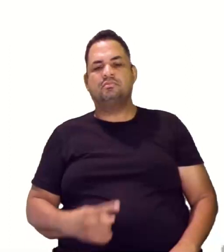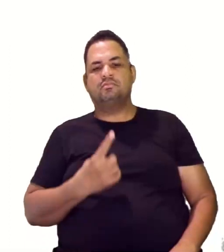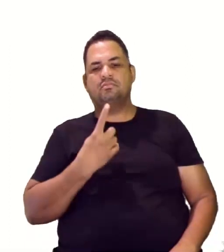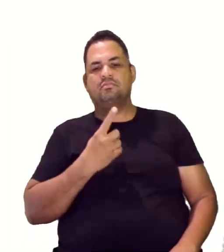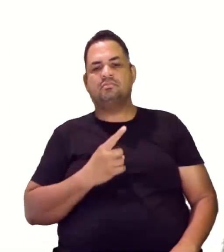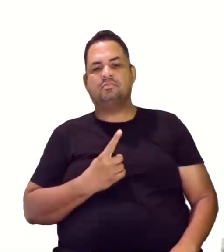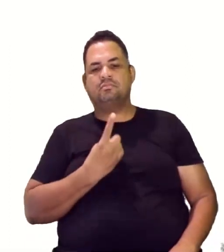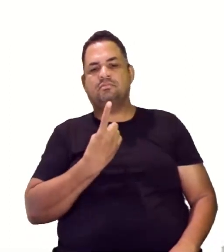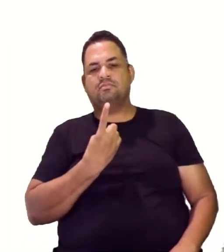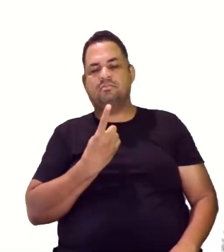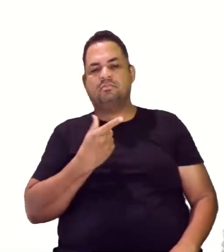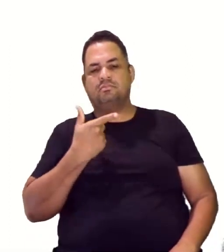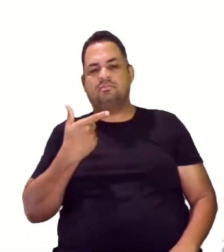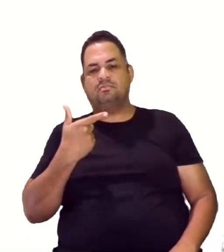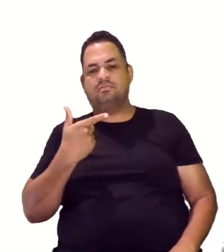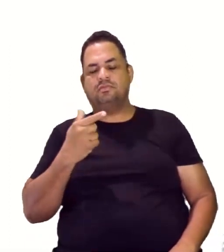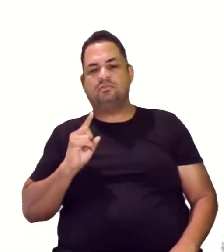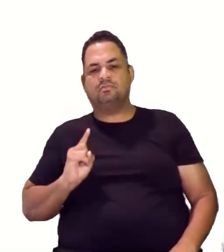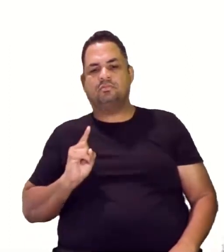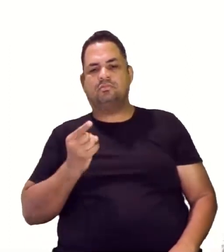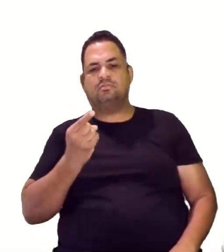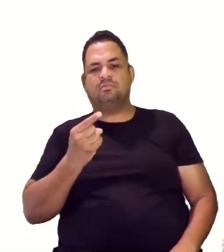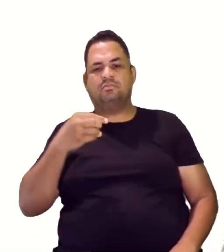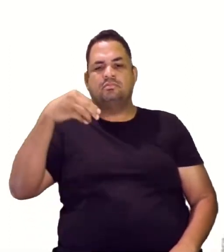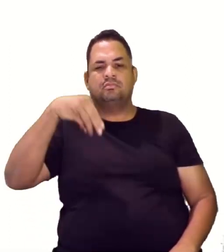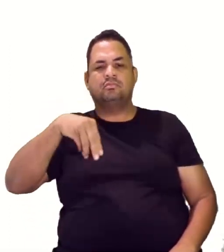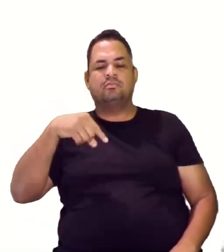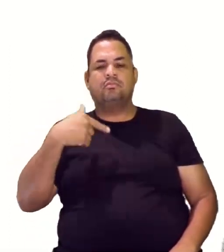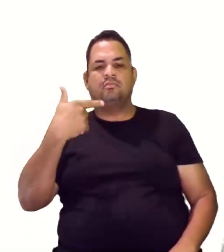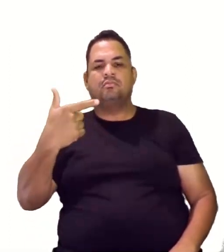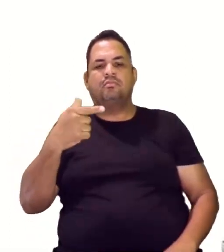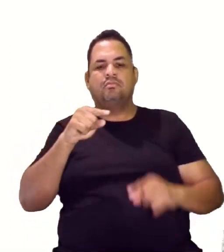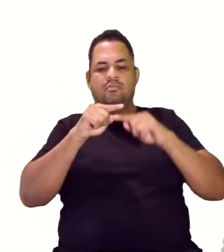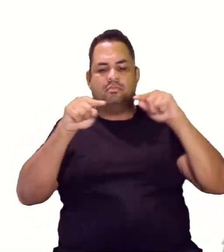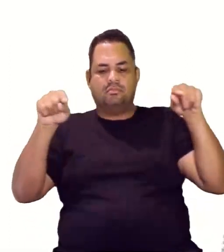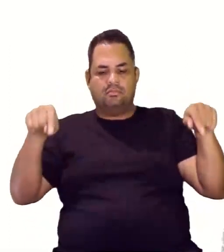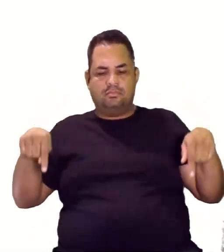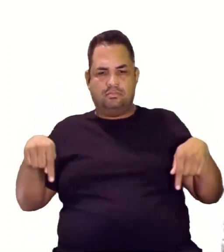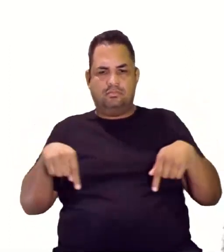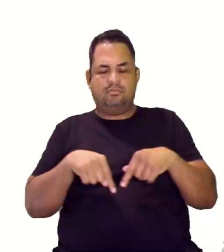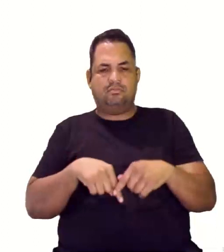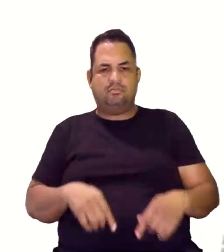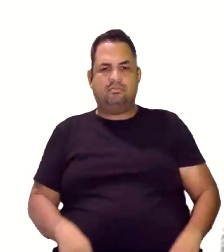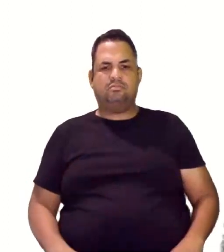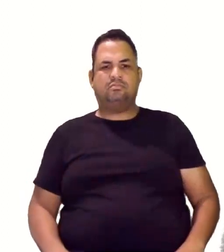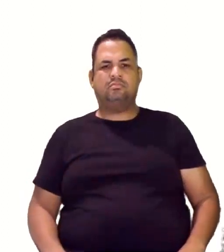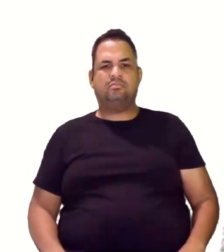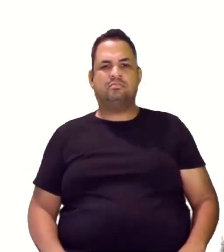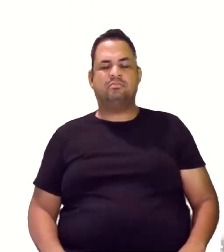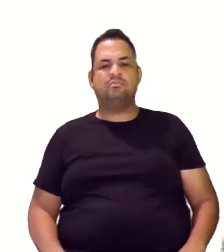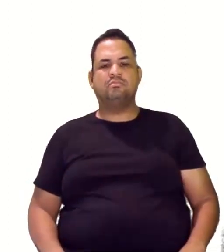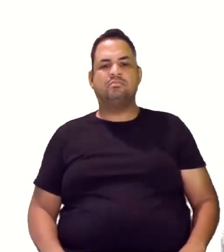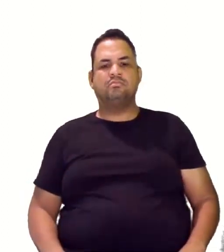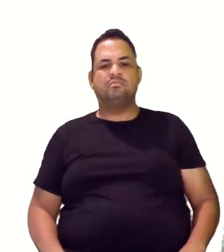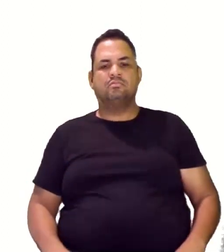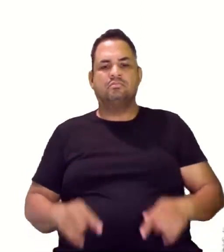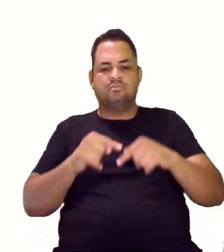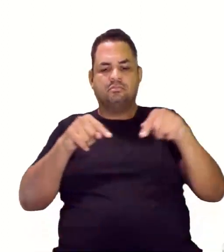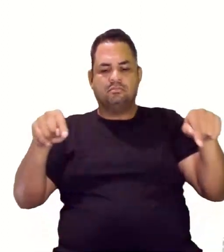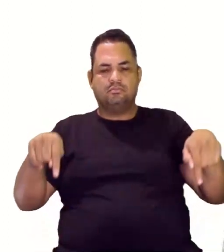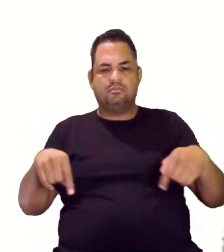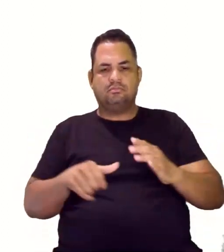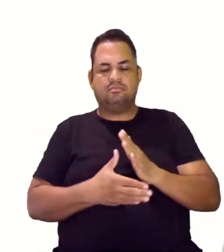Então, 12 mil. Então, 12 mil metros quadrados é a área da do nosso terreno